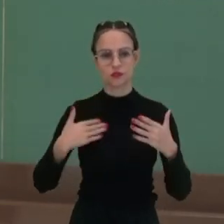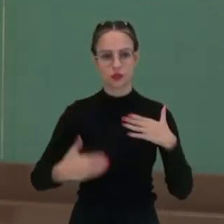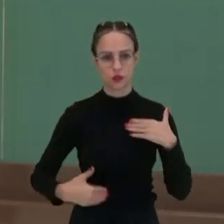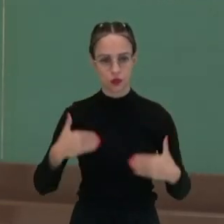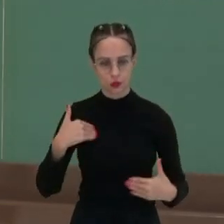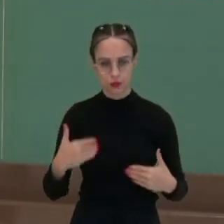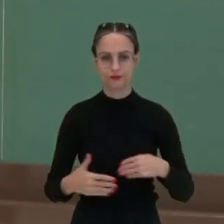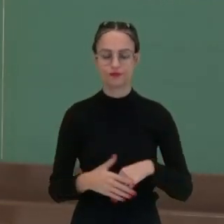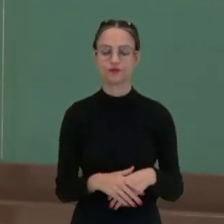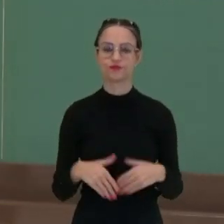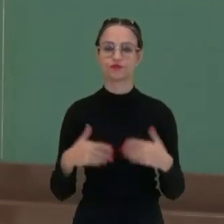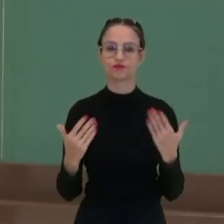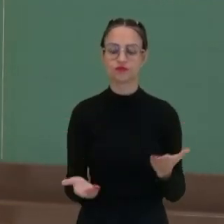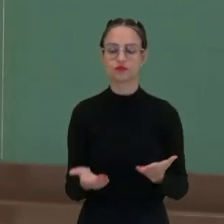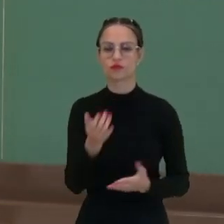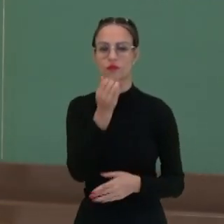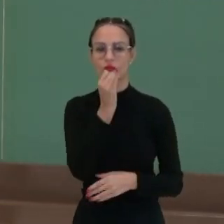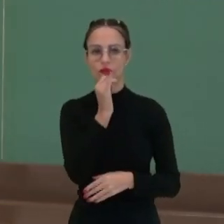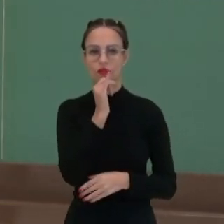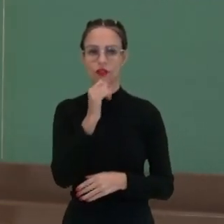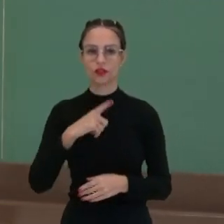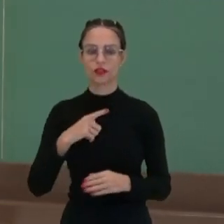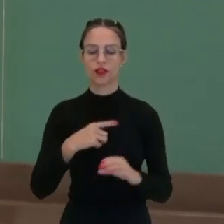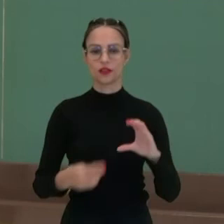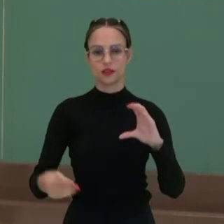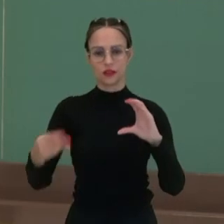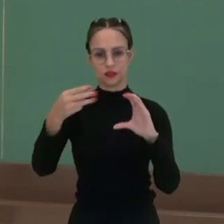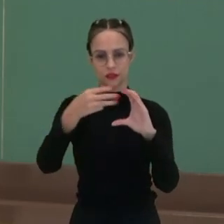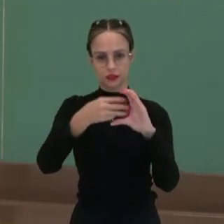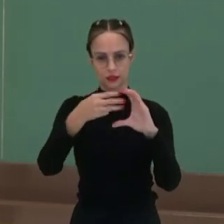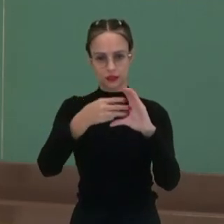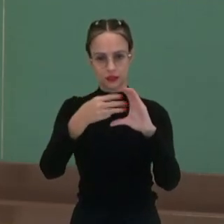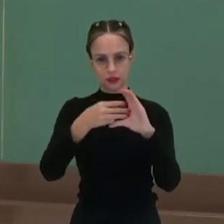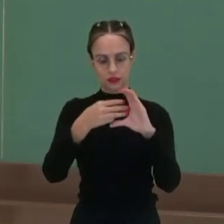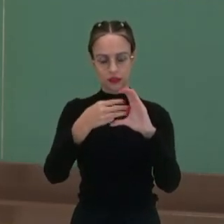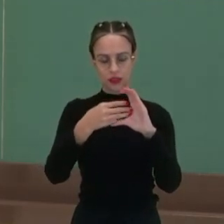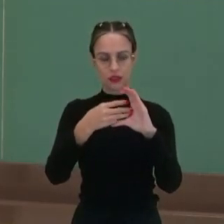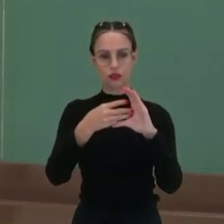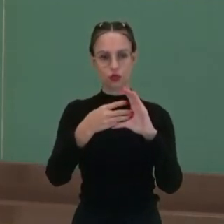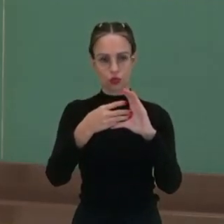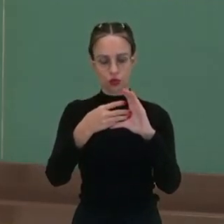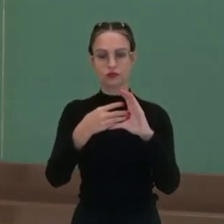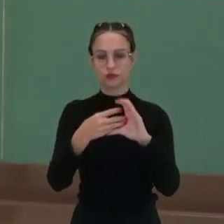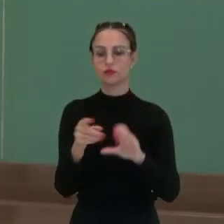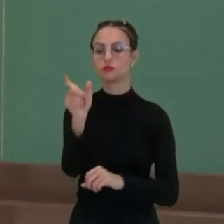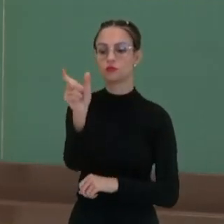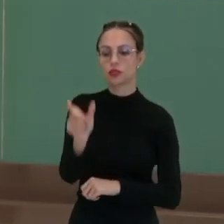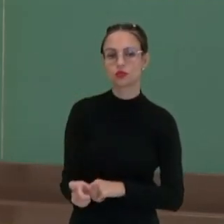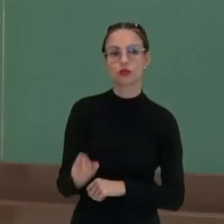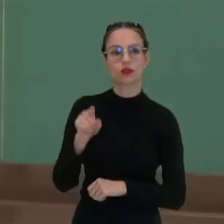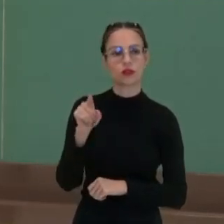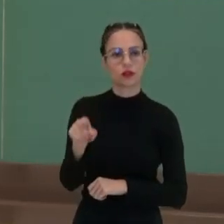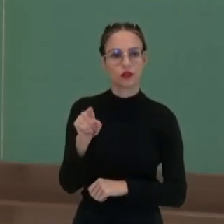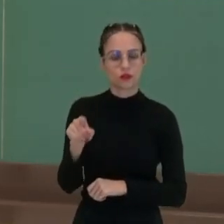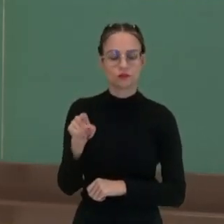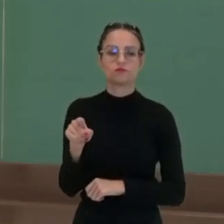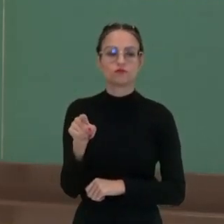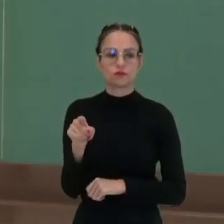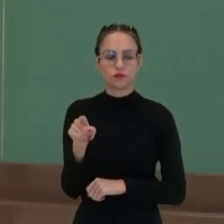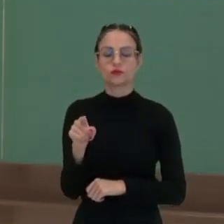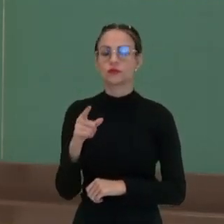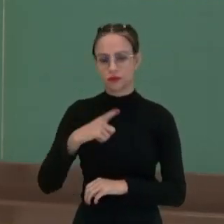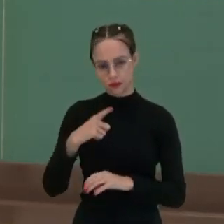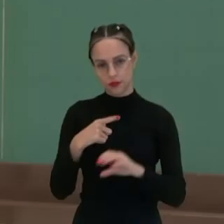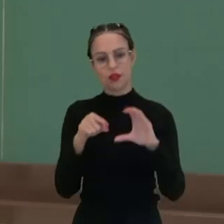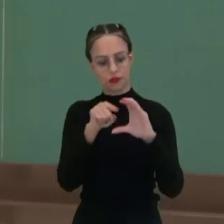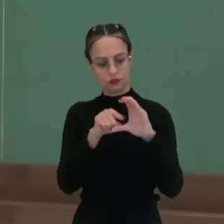corpo. Então, aqui a gente tem a célula falando de um indivíduo, sendo esse indivíduo um